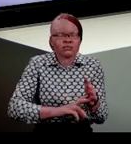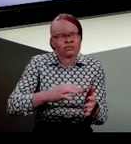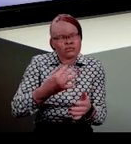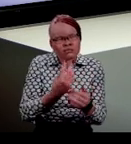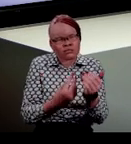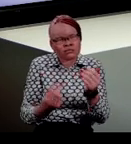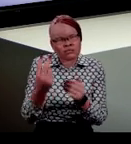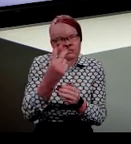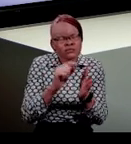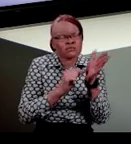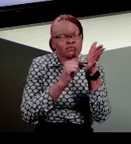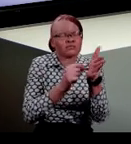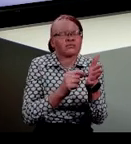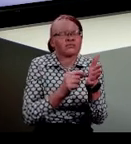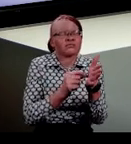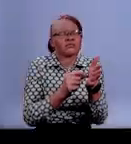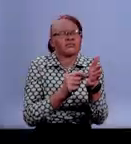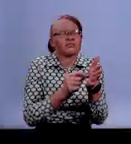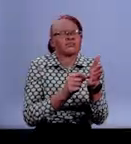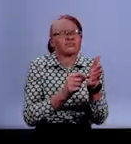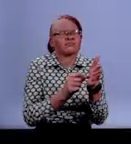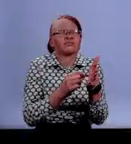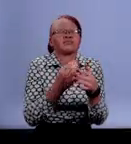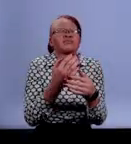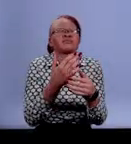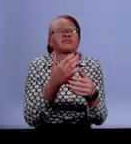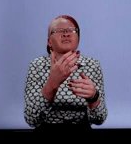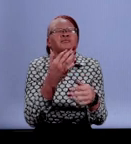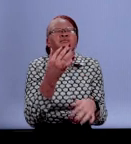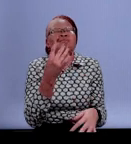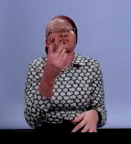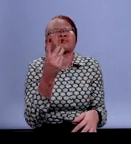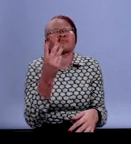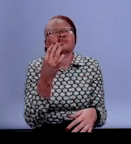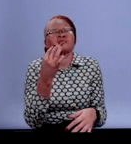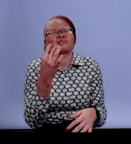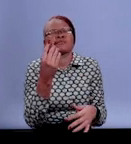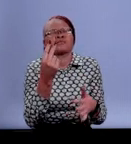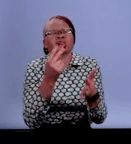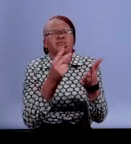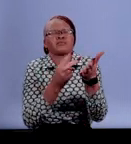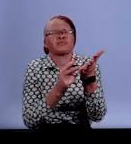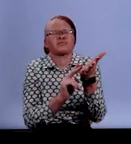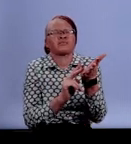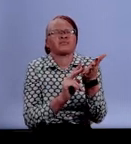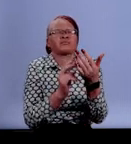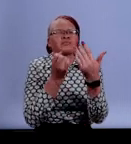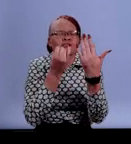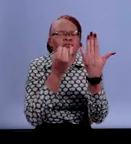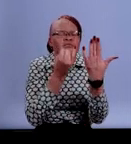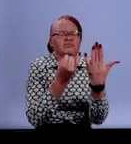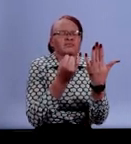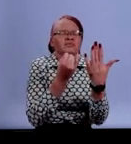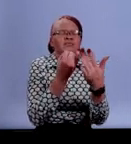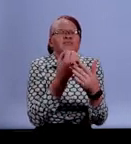uma potência o exemplo 1 E quanto é o valor da potência